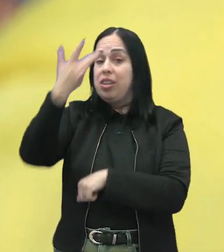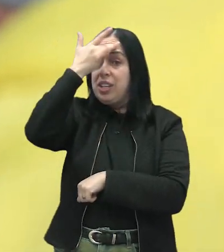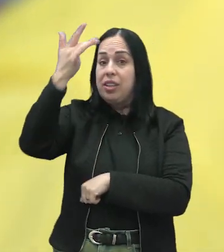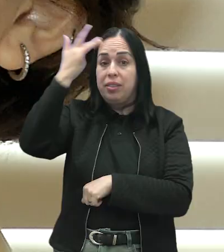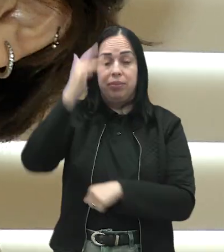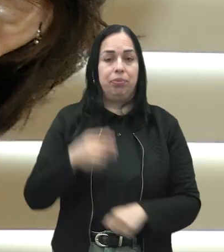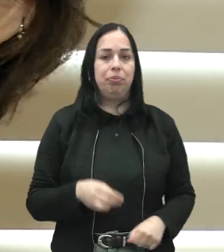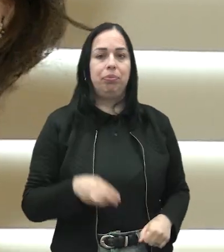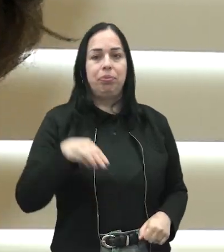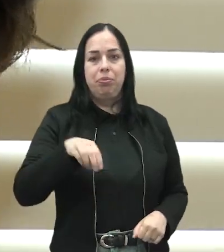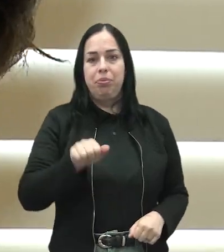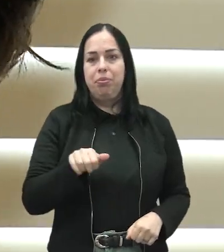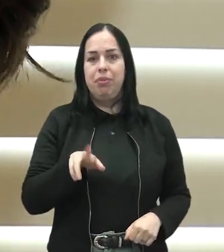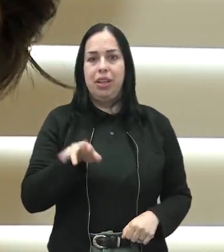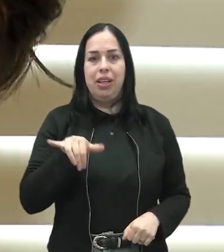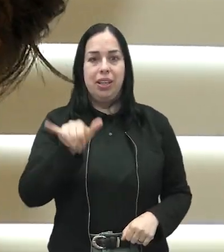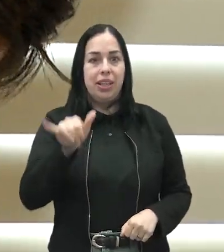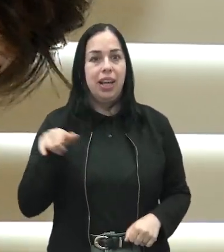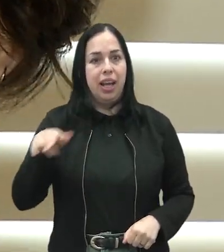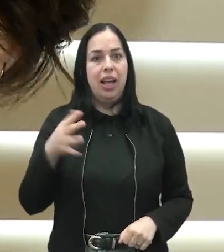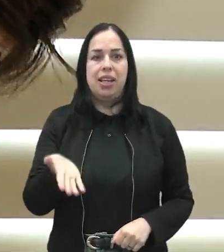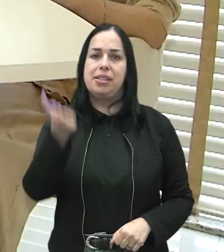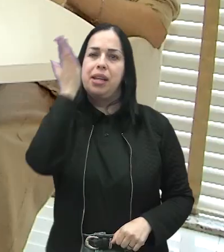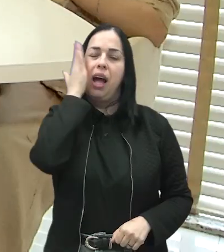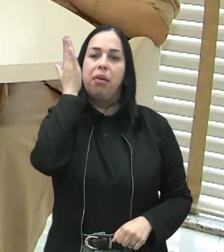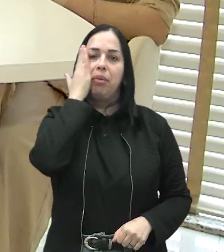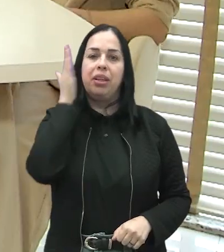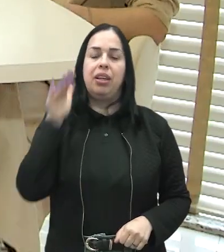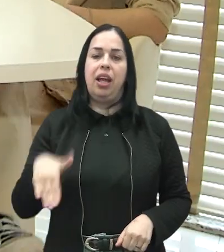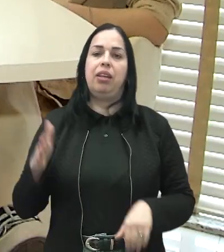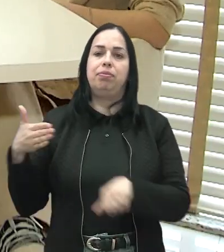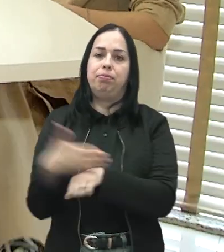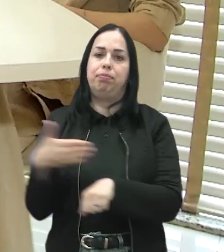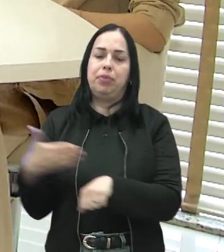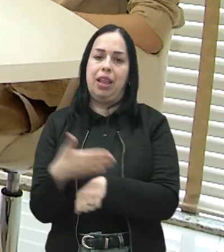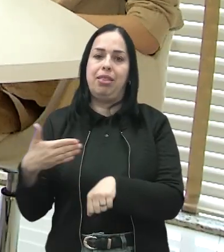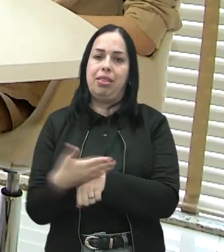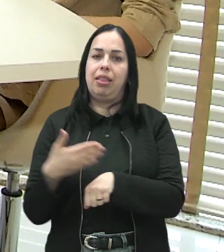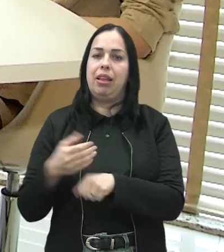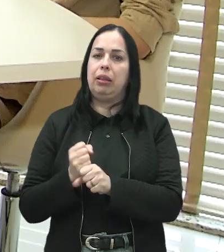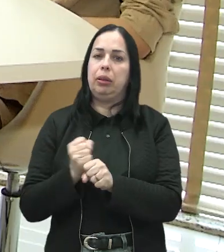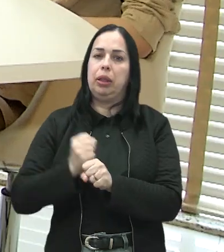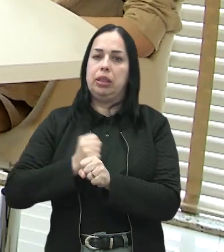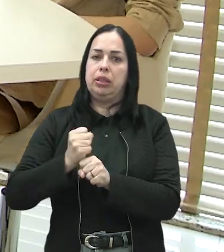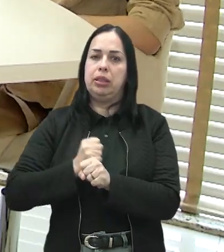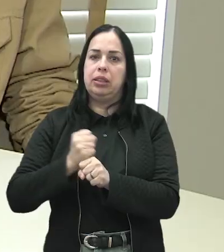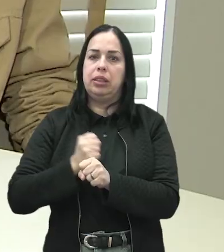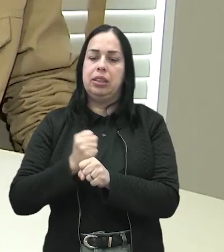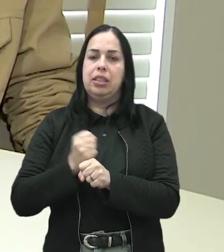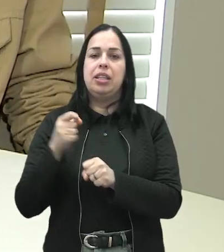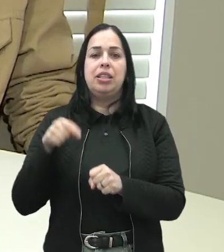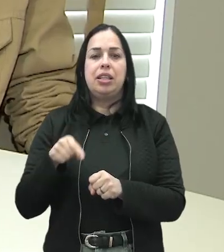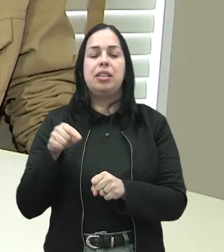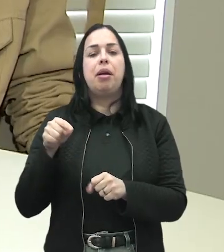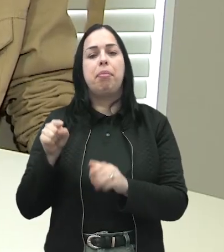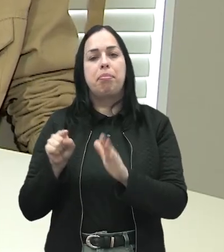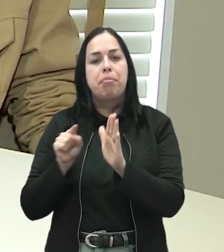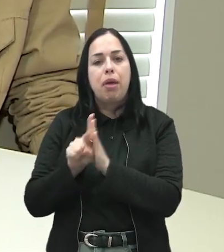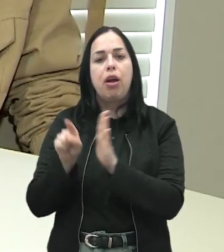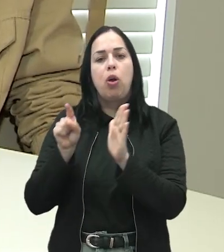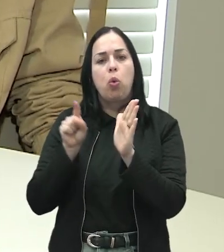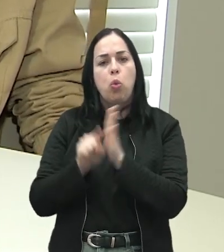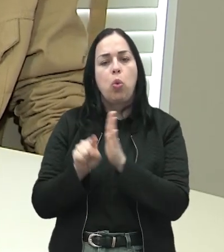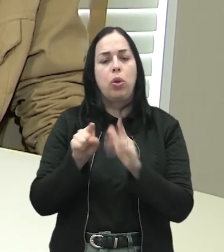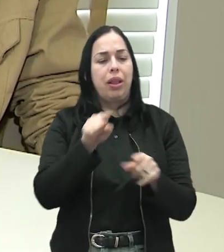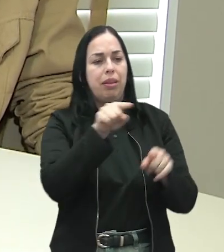saúde mental. A Mari conhece bem essa diferença. Para ela, que já faz terapia há muitos anos, as perguntas e